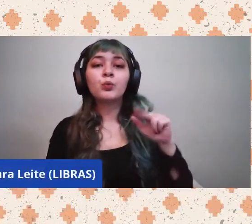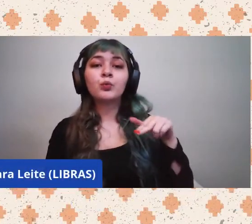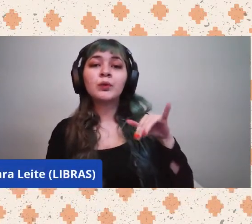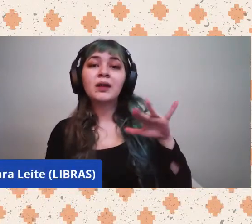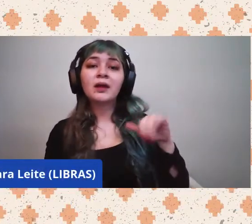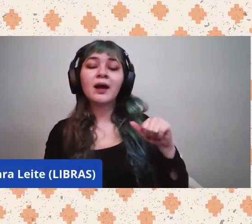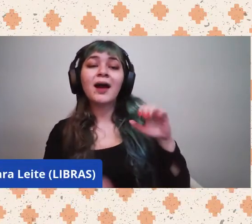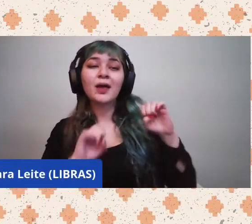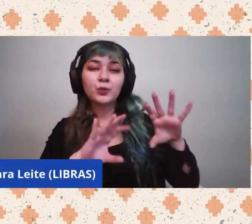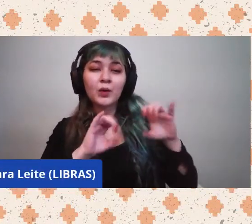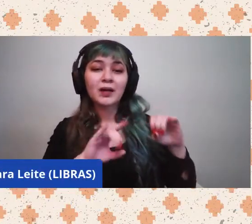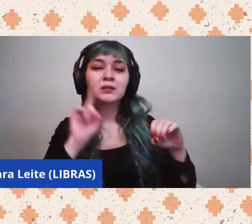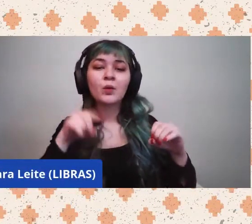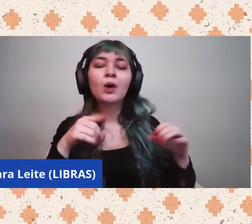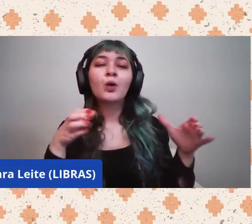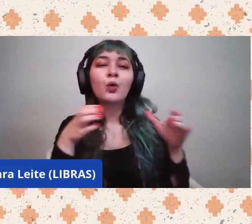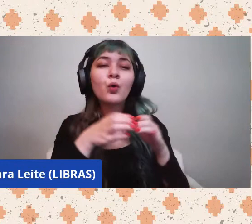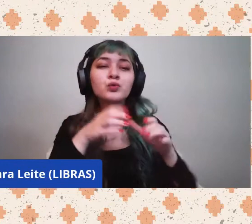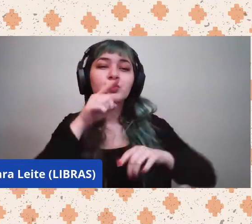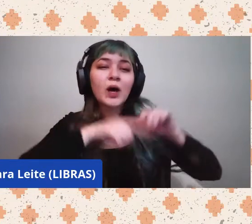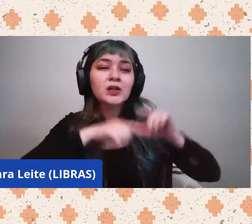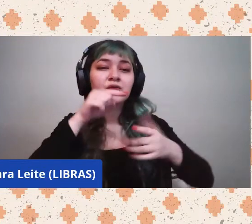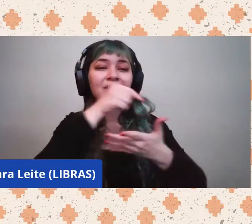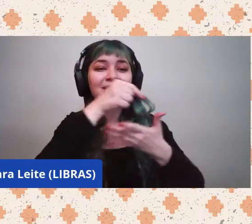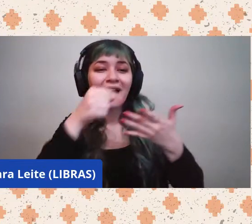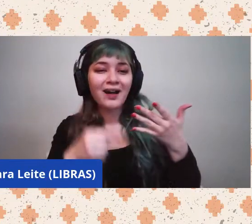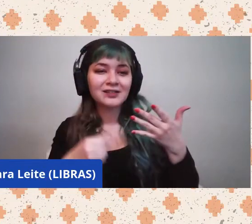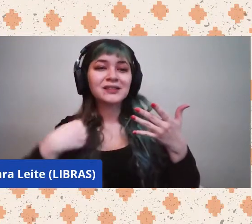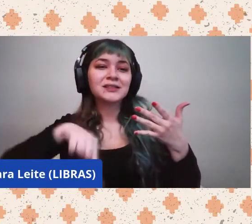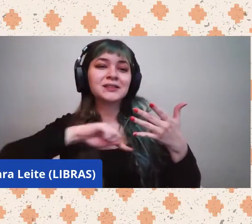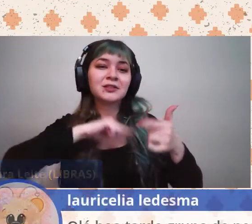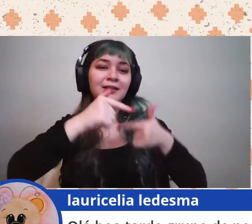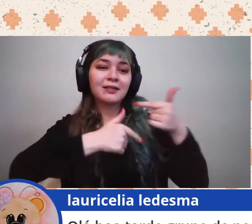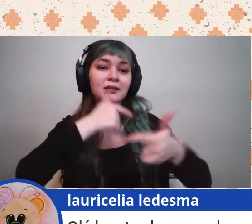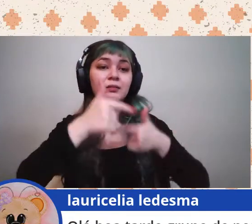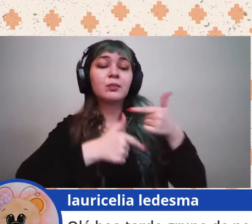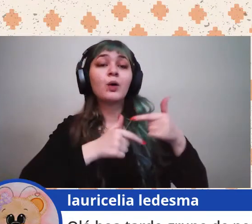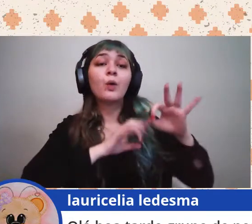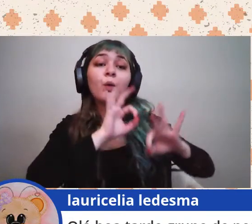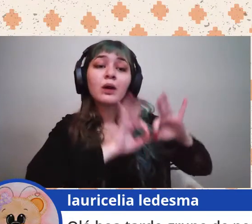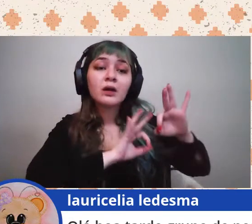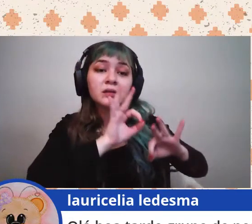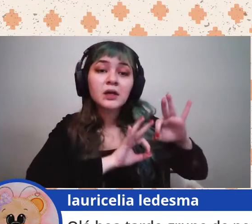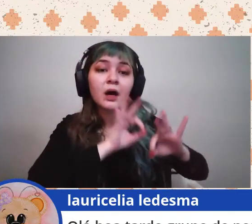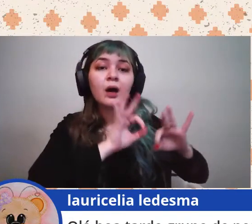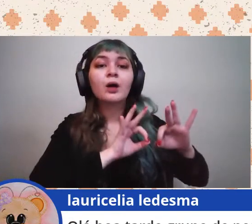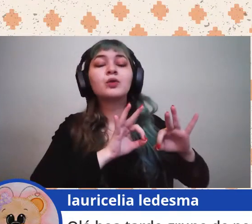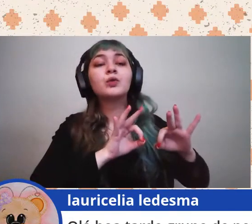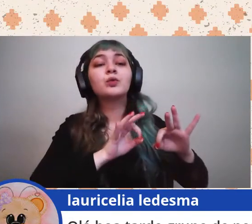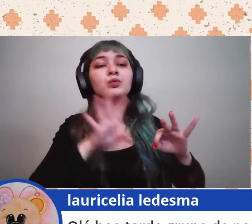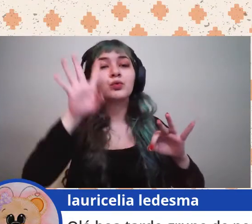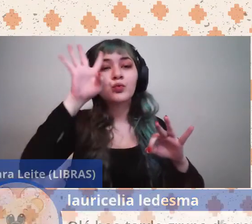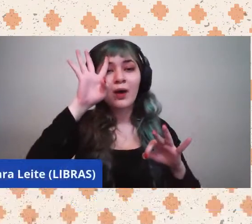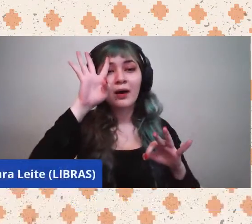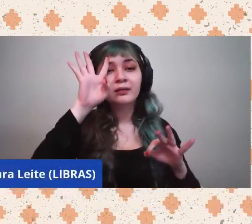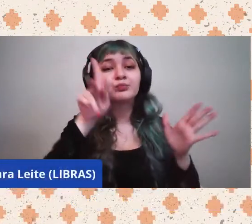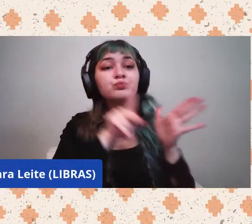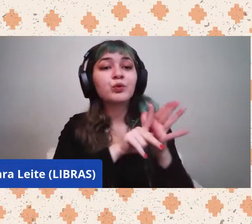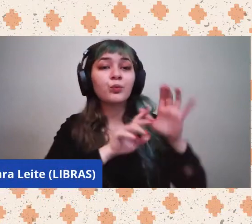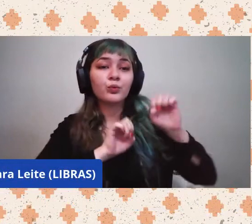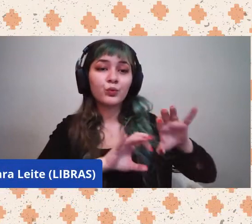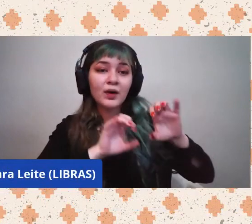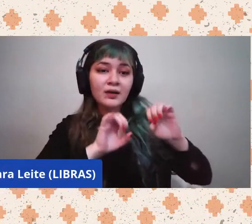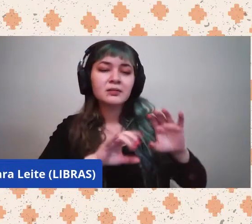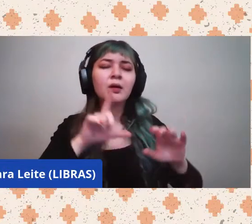um conjunto de atividades que a gente faz organizando essa quarta-feira da educação com